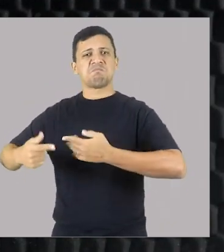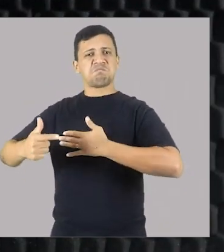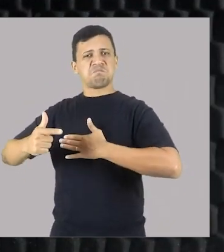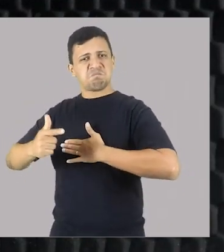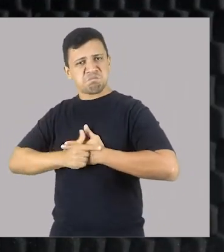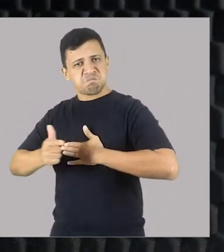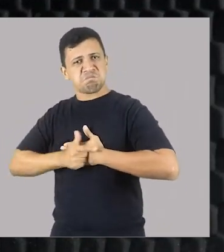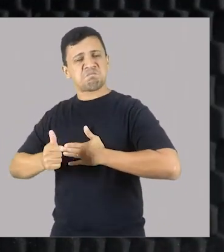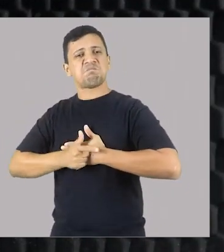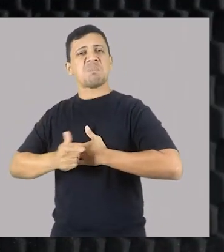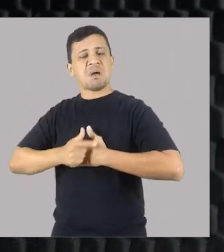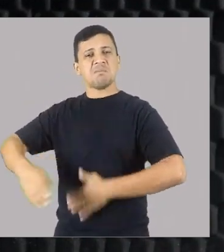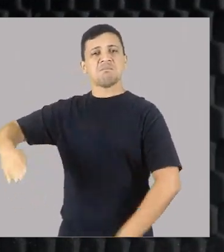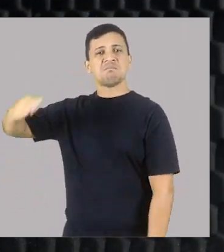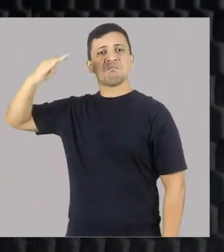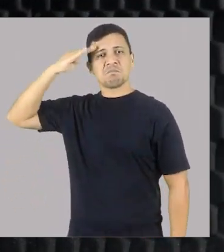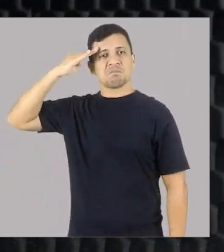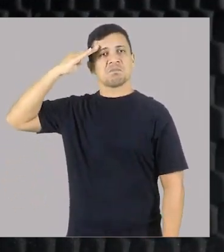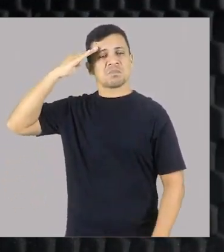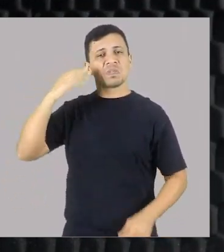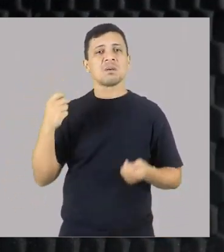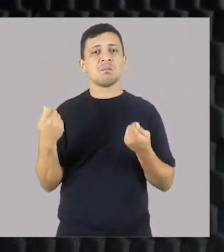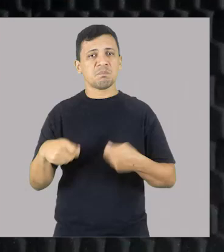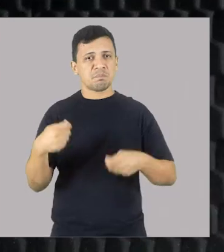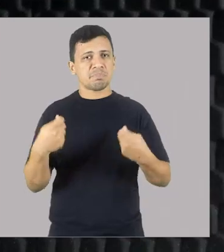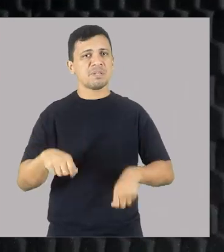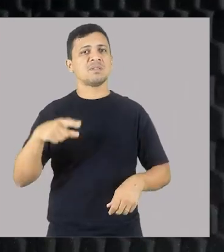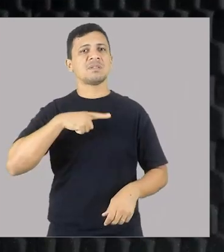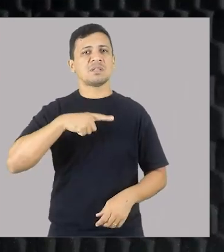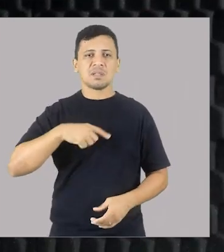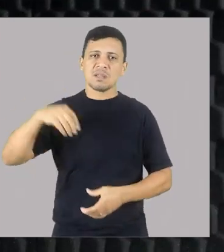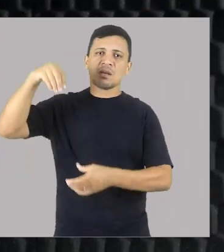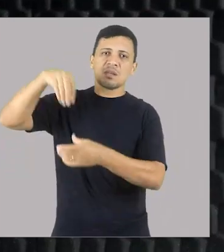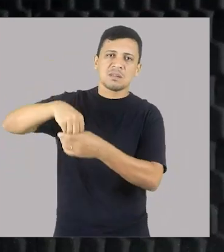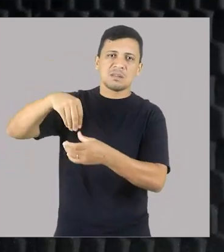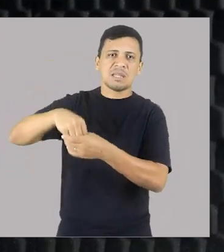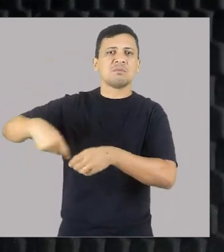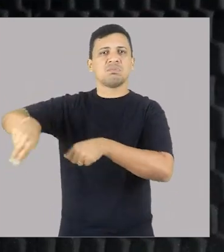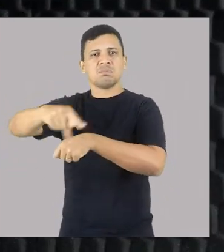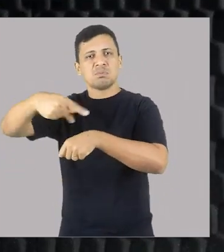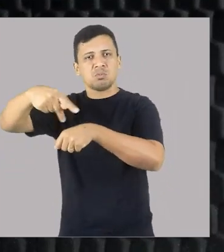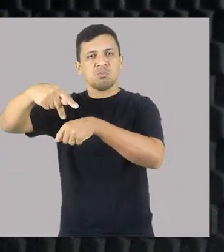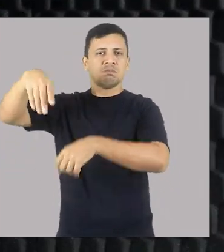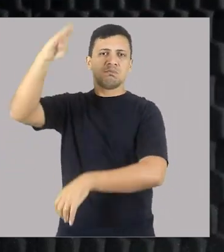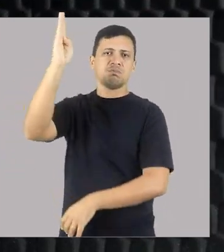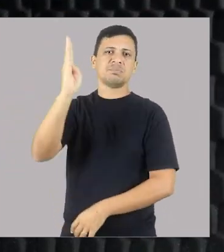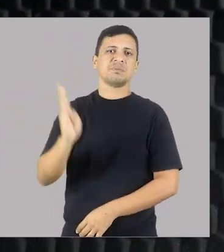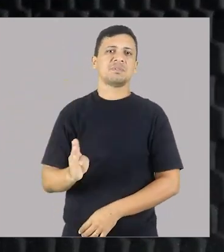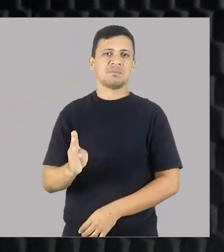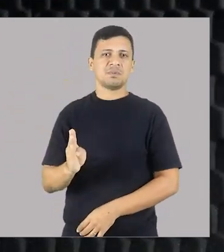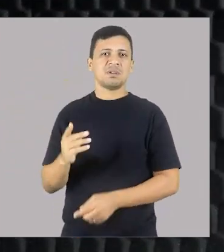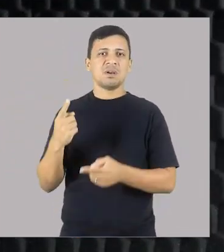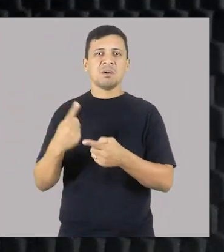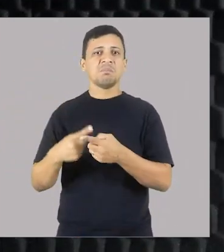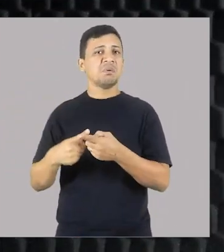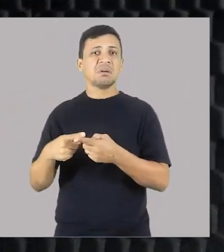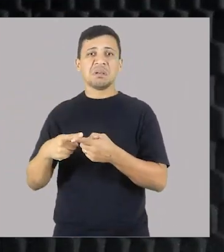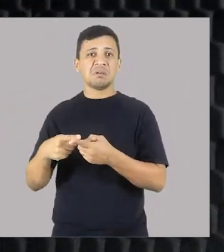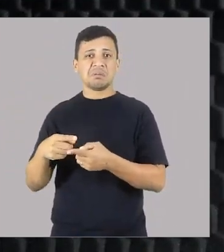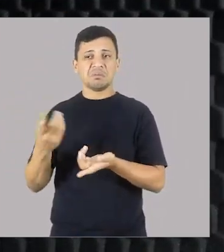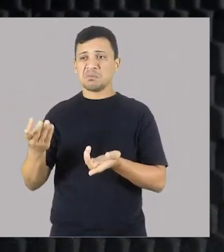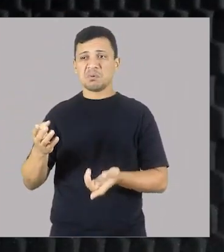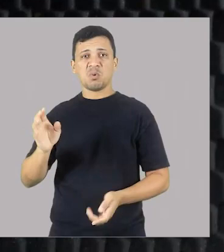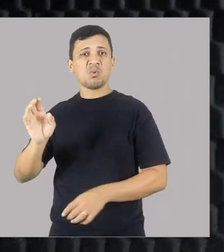Exército tinham que ter dentro desse Estado Nacional Brasileiro, que é o Estado que renegava esse Exército,